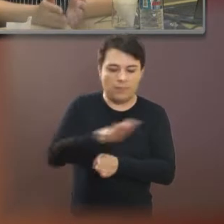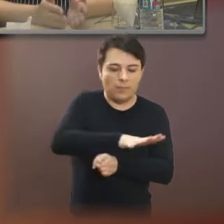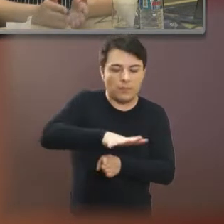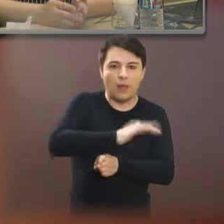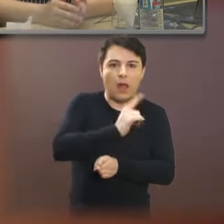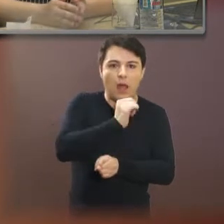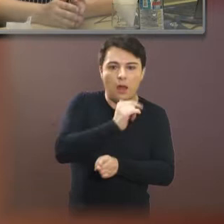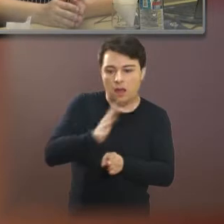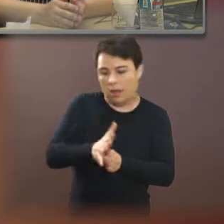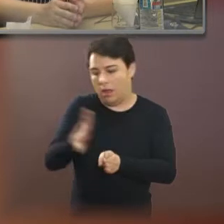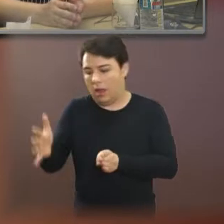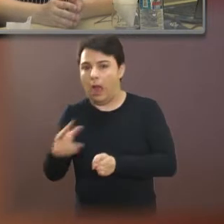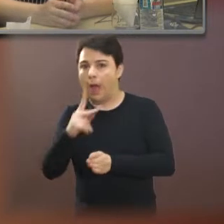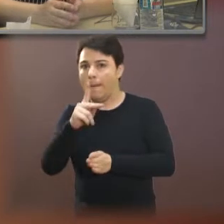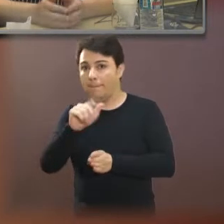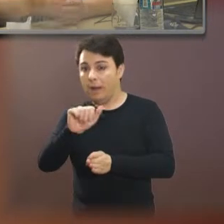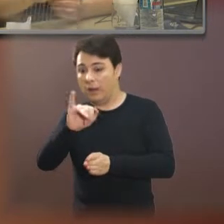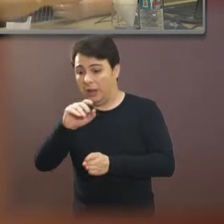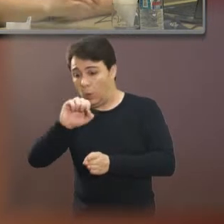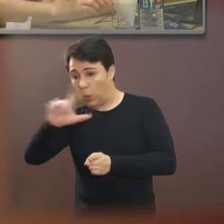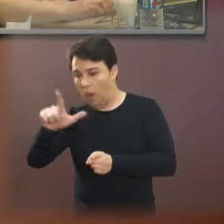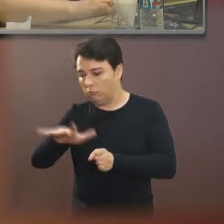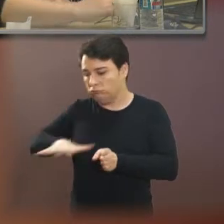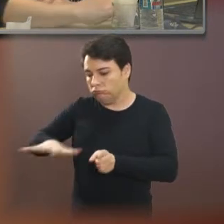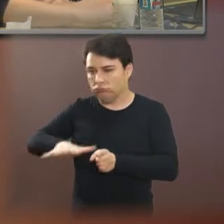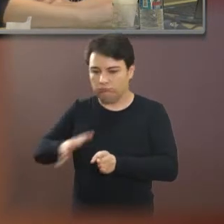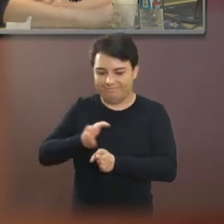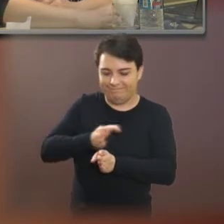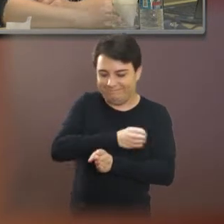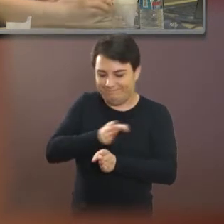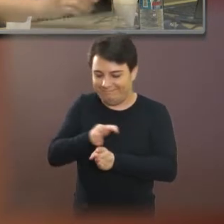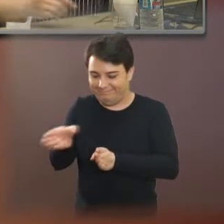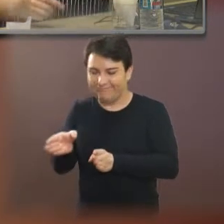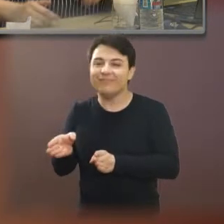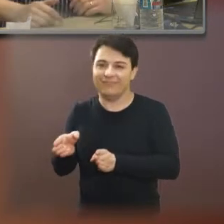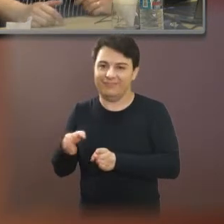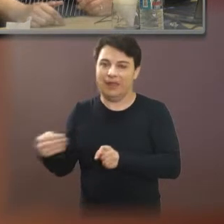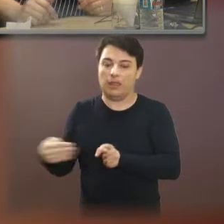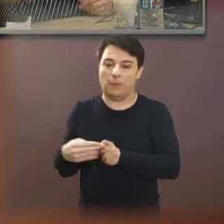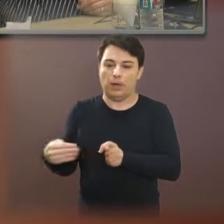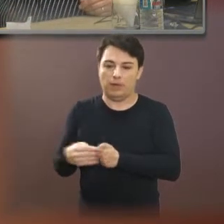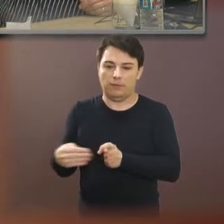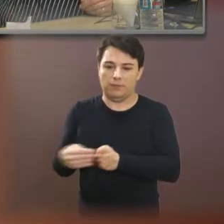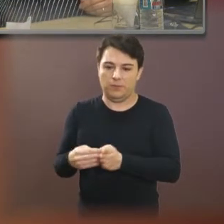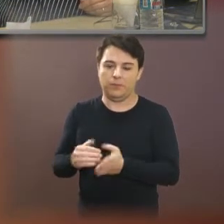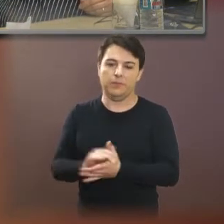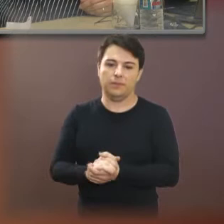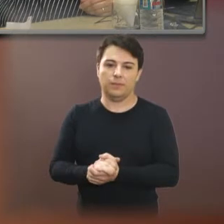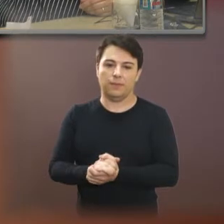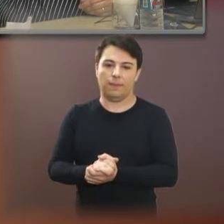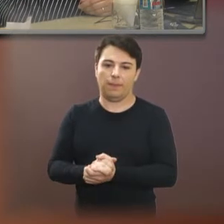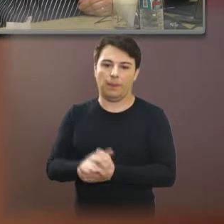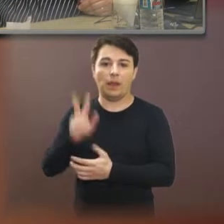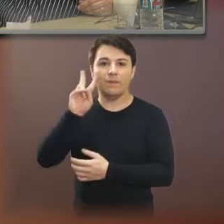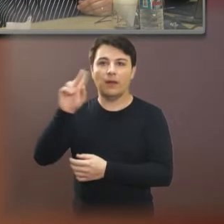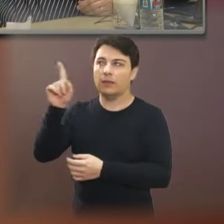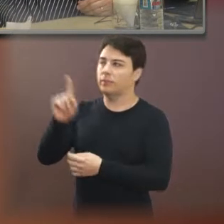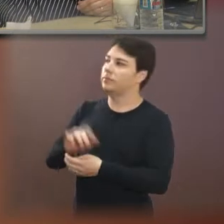a Bacia do Paiol, do outro lado. A gente vê aqui à